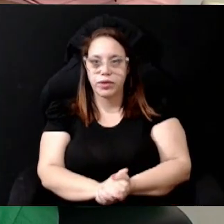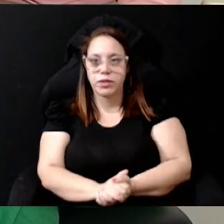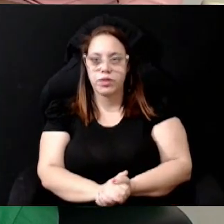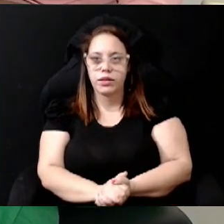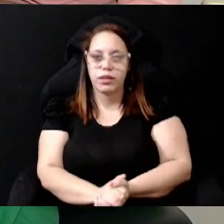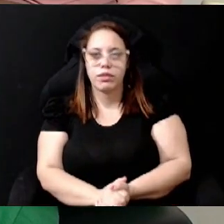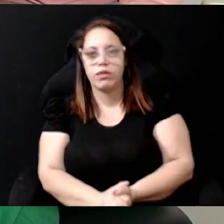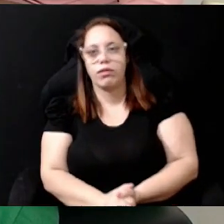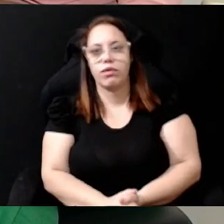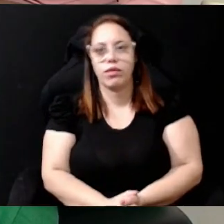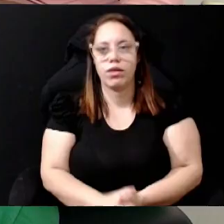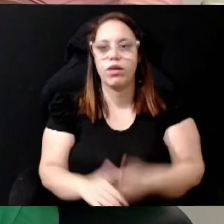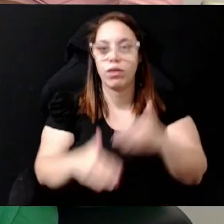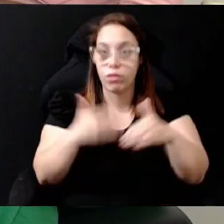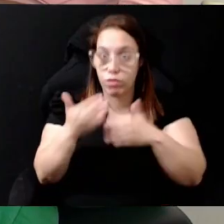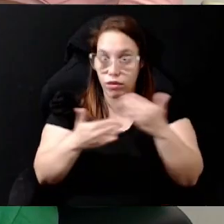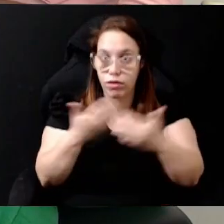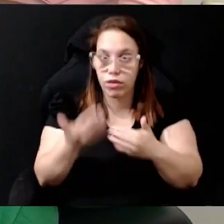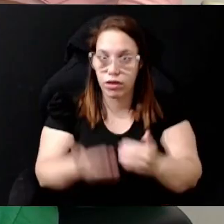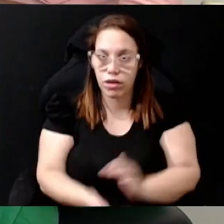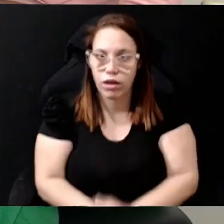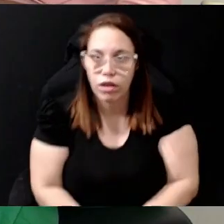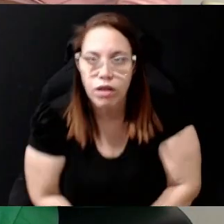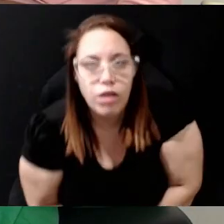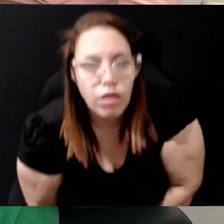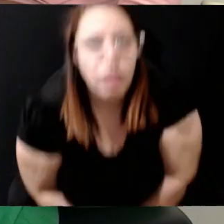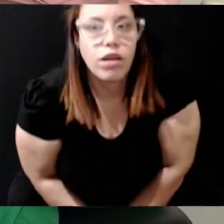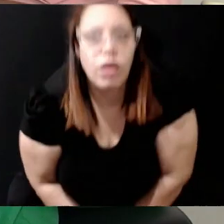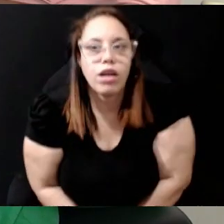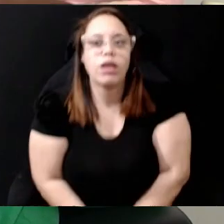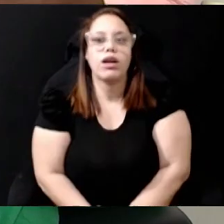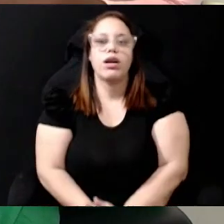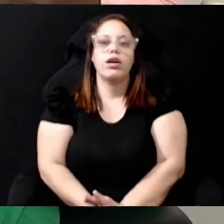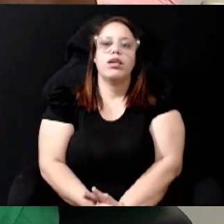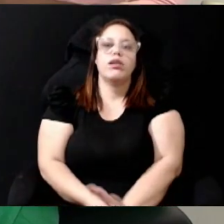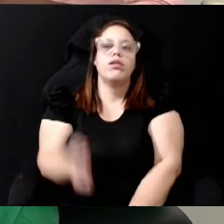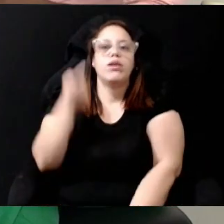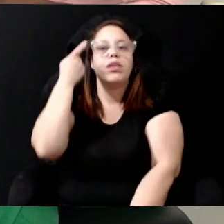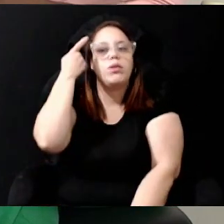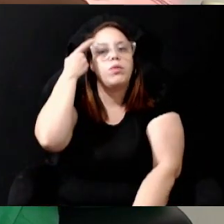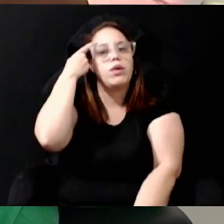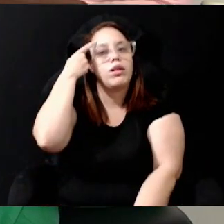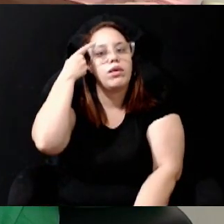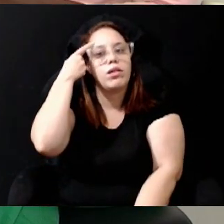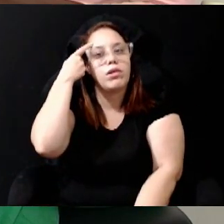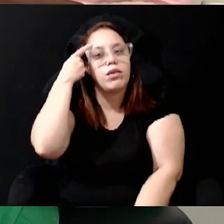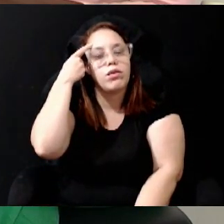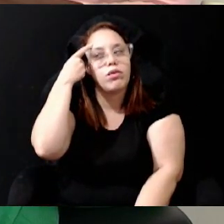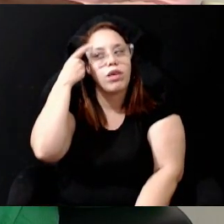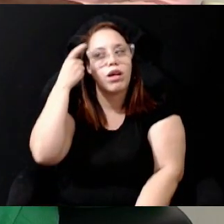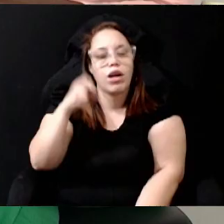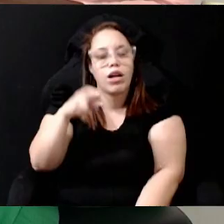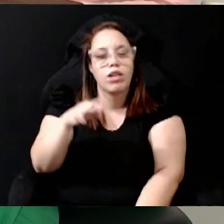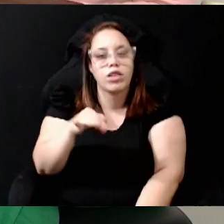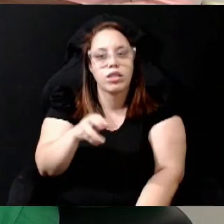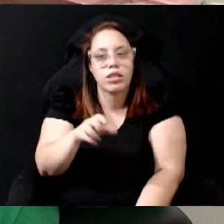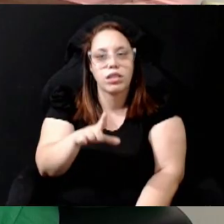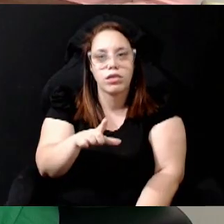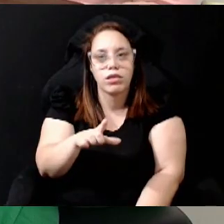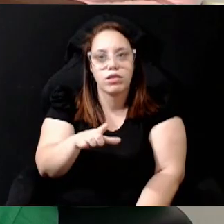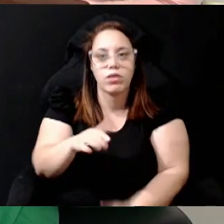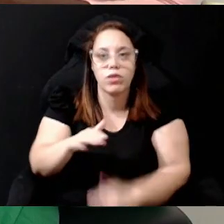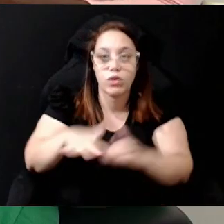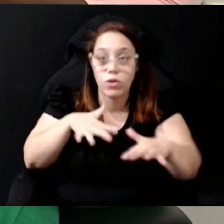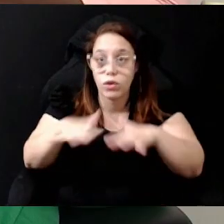luta do movimento negro de Campinas, né? Teve vários autores nesse movimento para ter esse programa, que ele pensa a educação para as relações